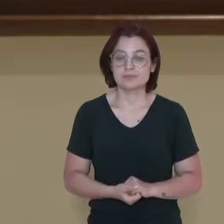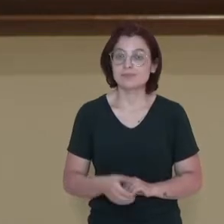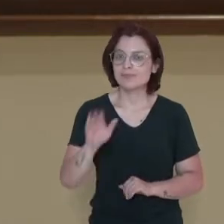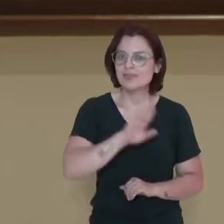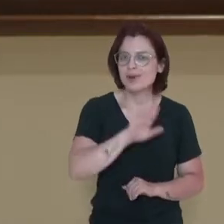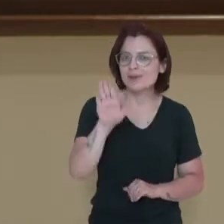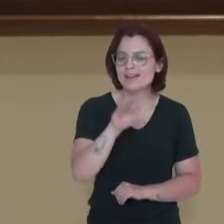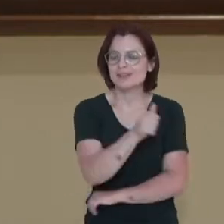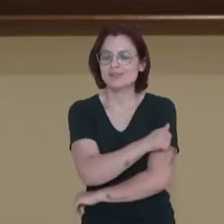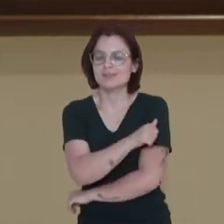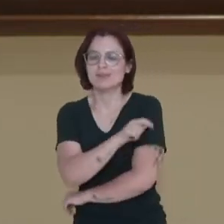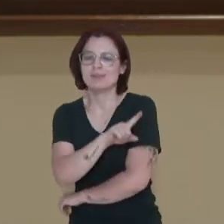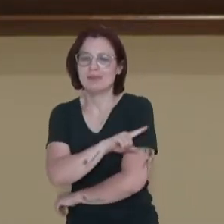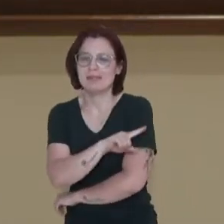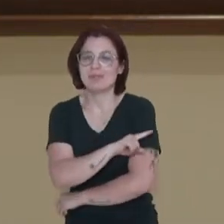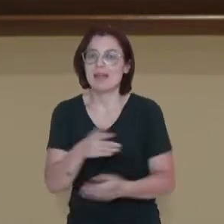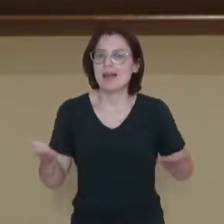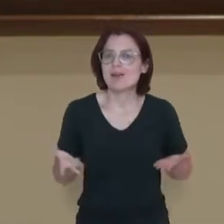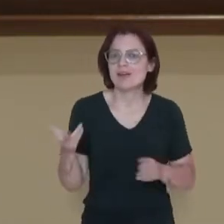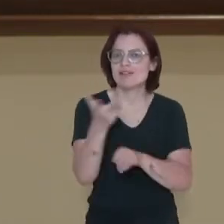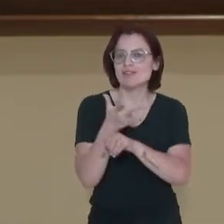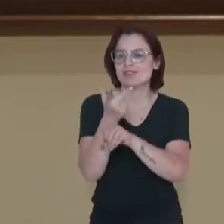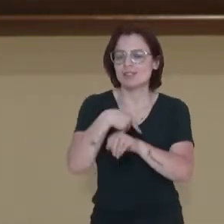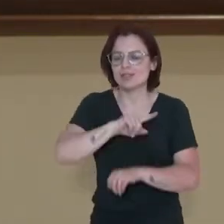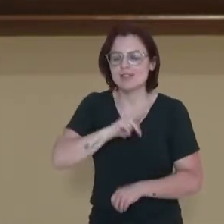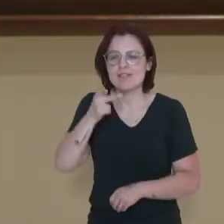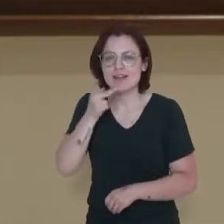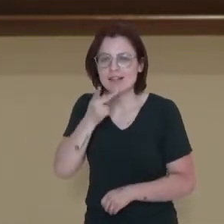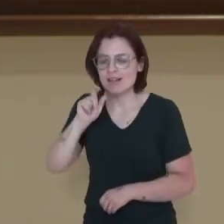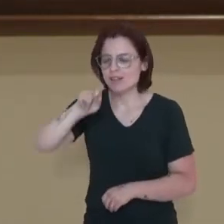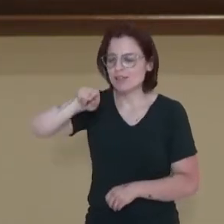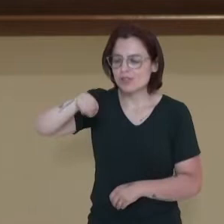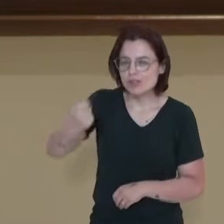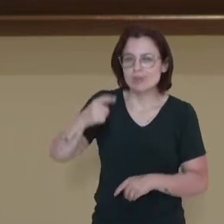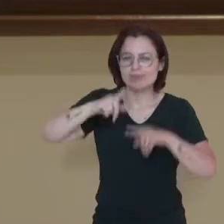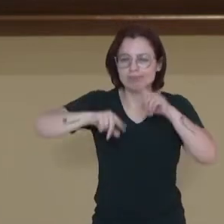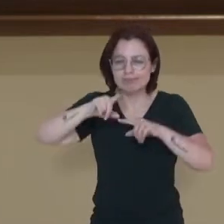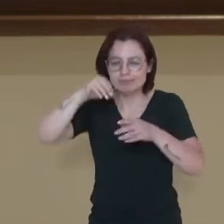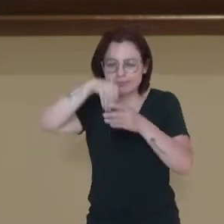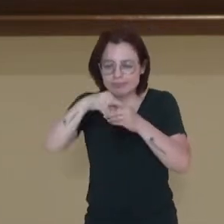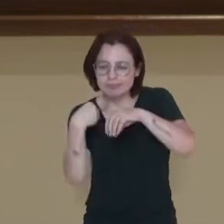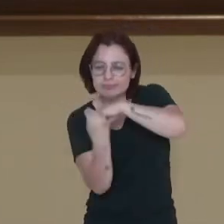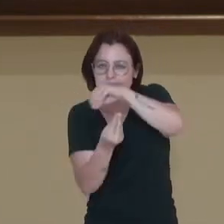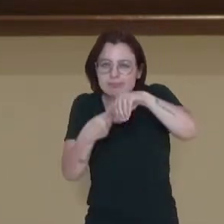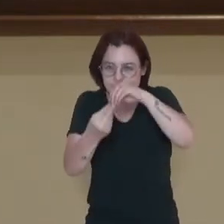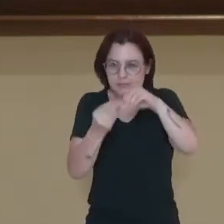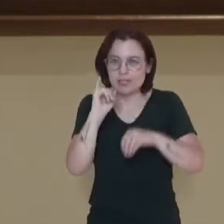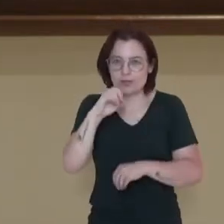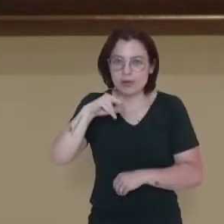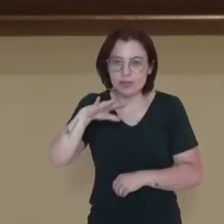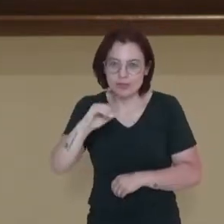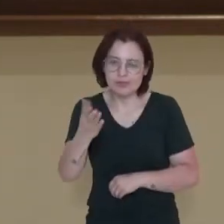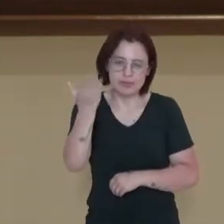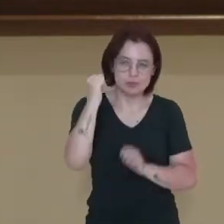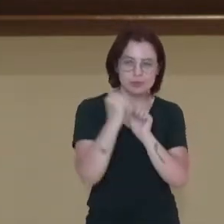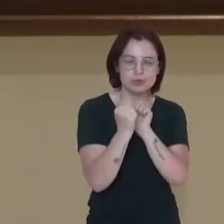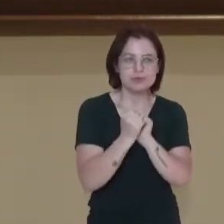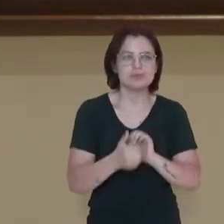Olá, estudantes da primeira série! Nesse vídeo vamos falar sobre as propriedades dos compostos iônicos. Vamos lá?